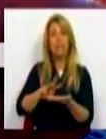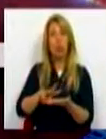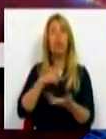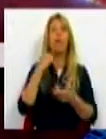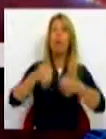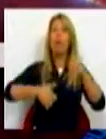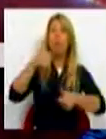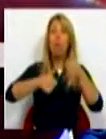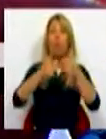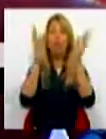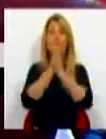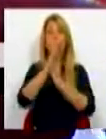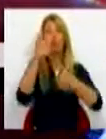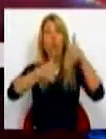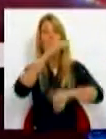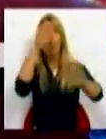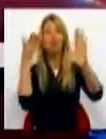todos ao concurso.